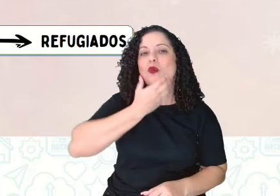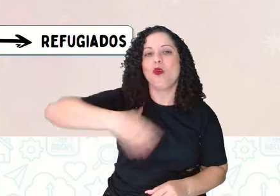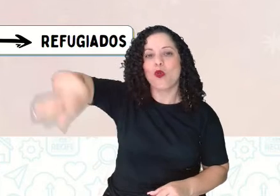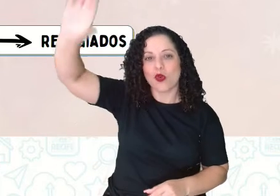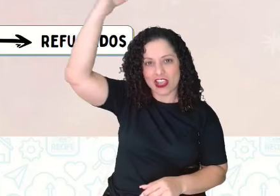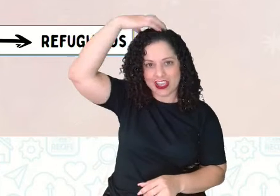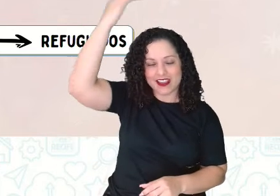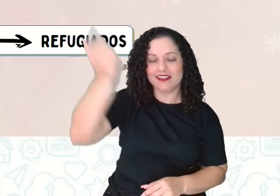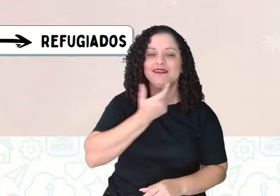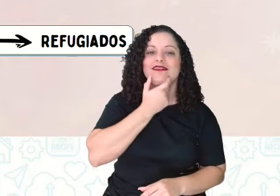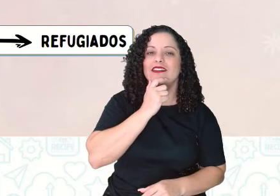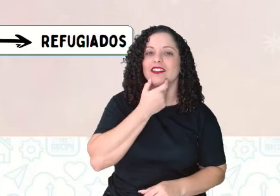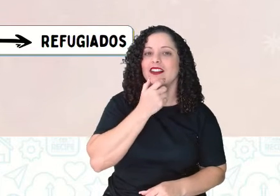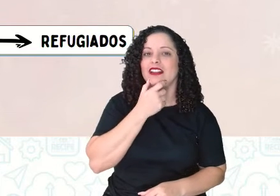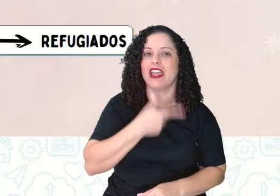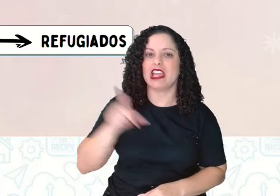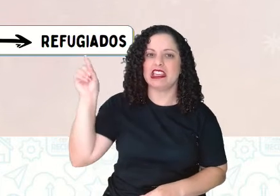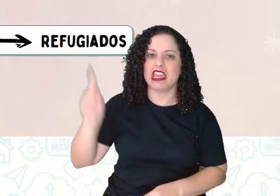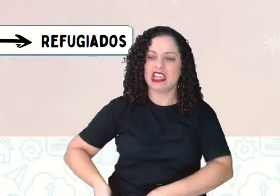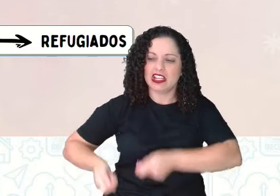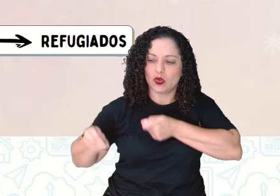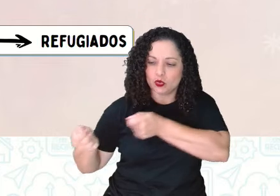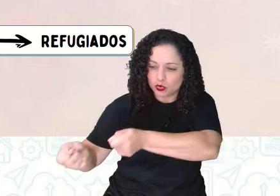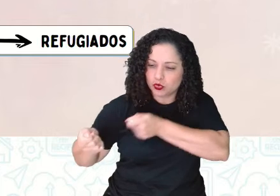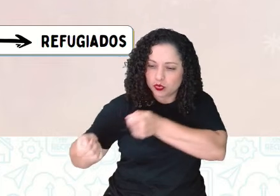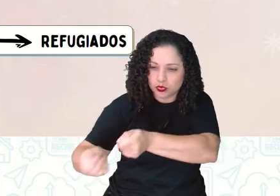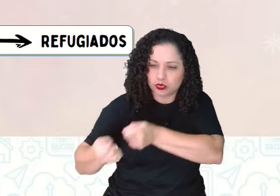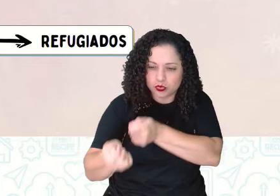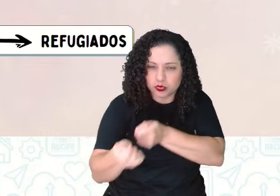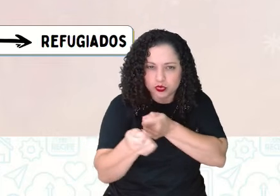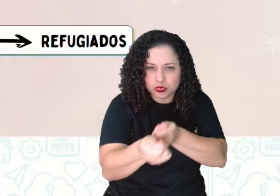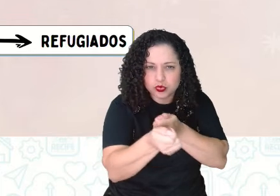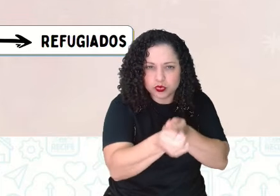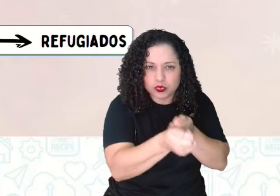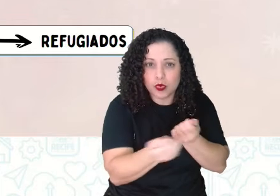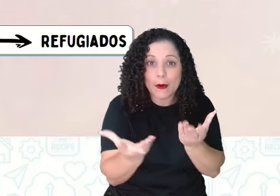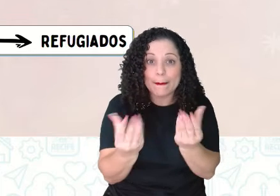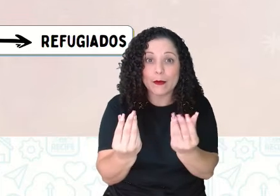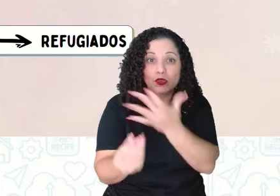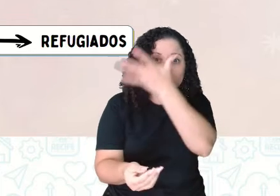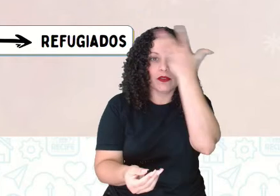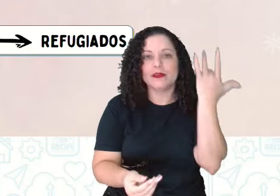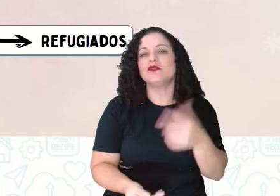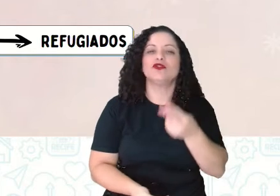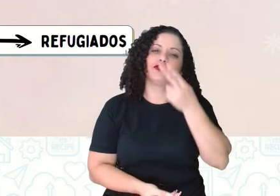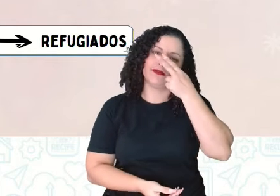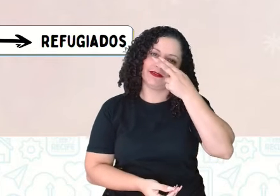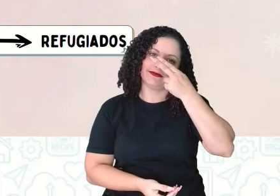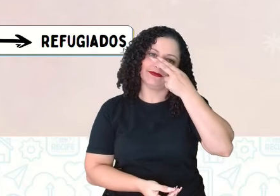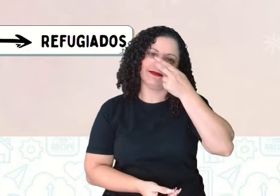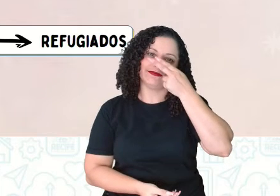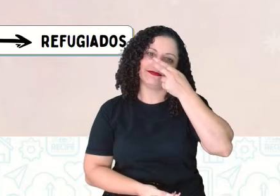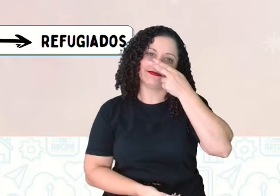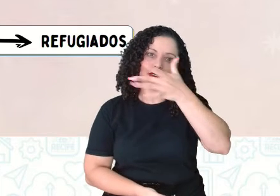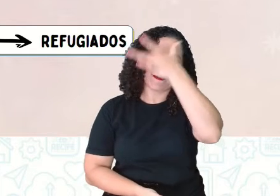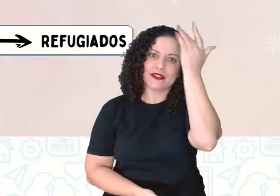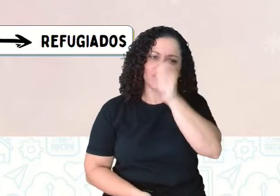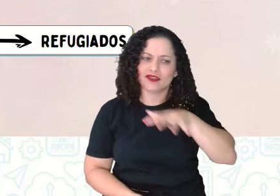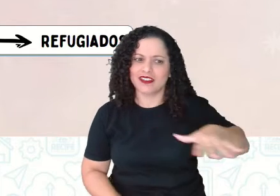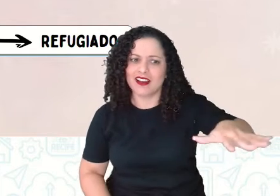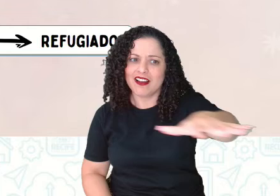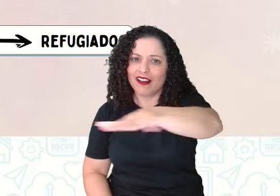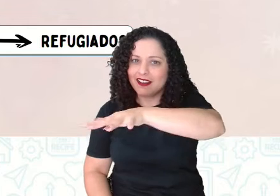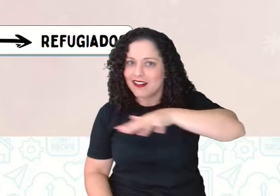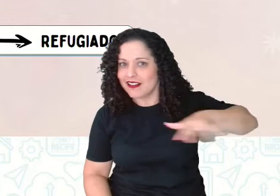perseguia alguns protestantes, né? Então isso fez com que muita gente que estava naquela região, né,